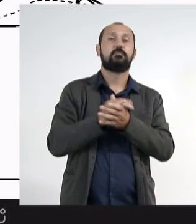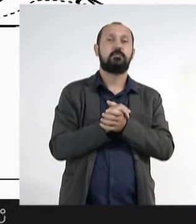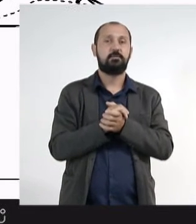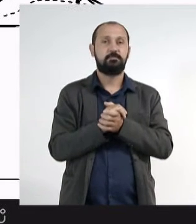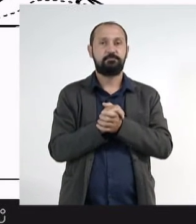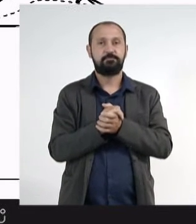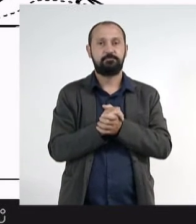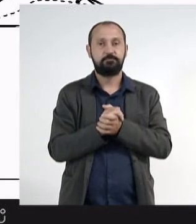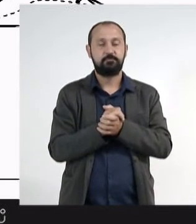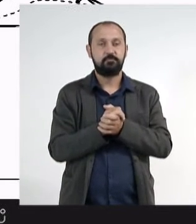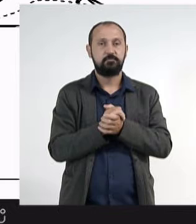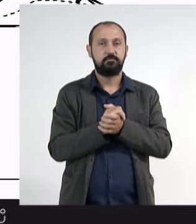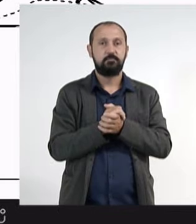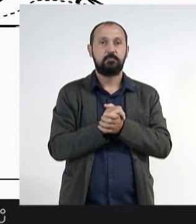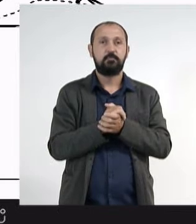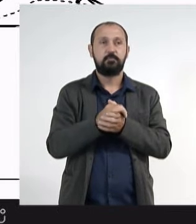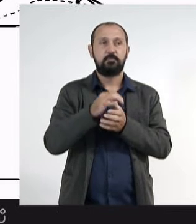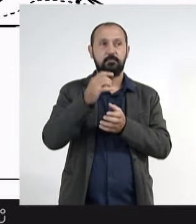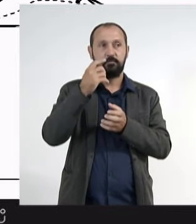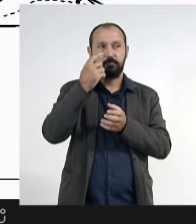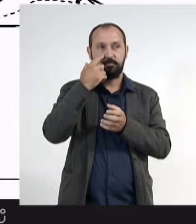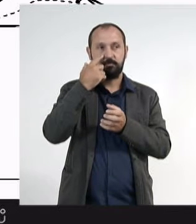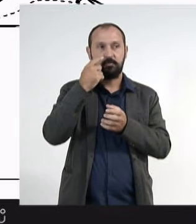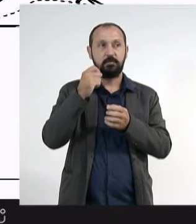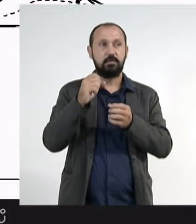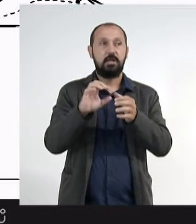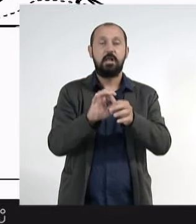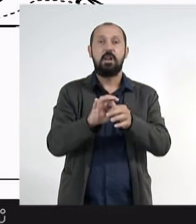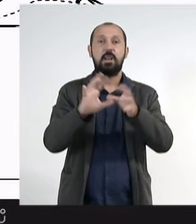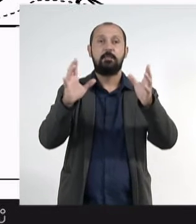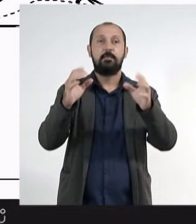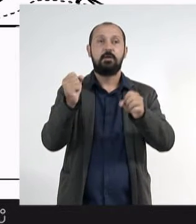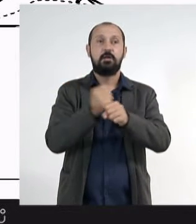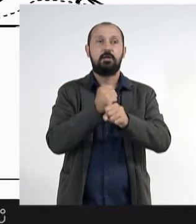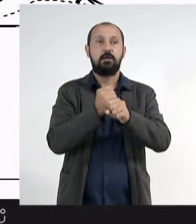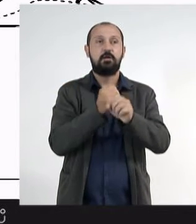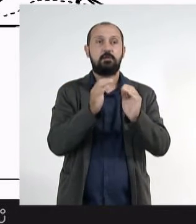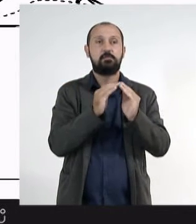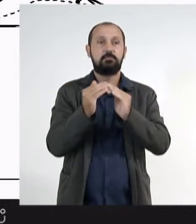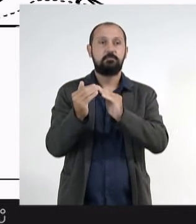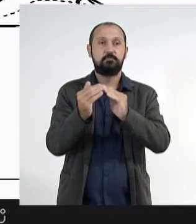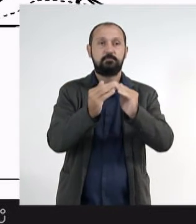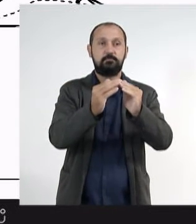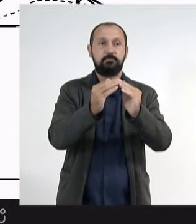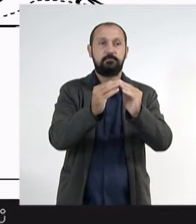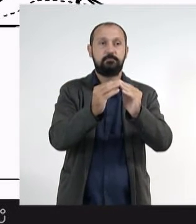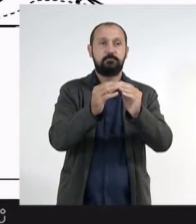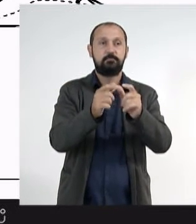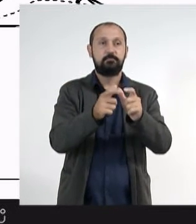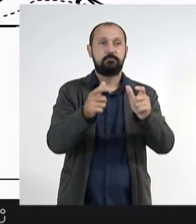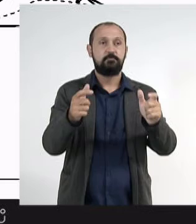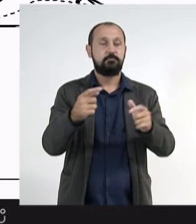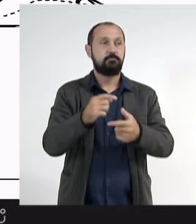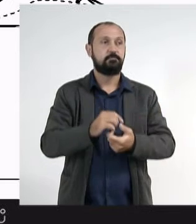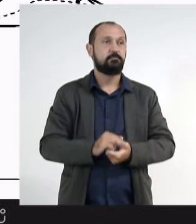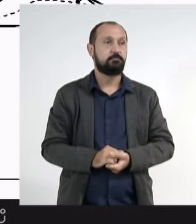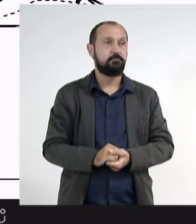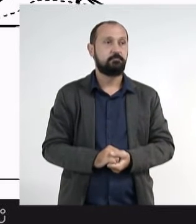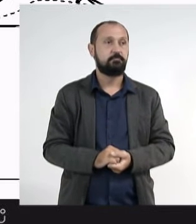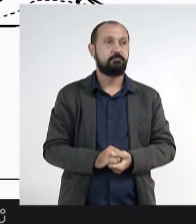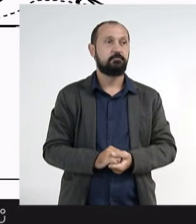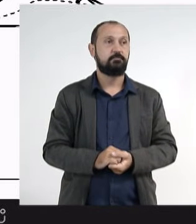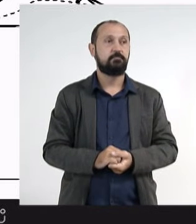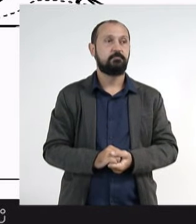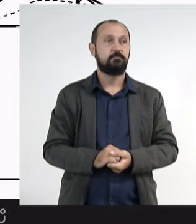medida que os loteamentos vão sendo aprovados, a vazão vai aumentando, como mostra naquela figura da direita.